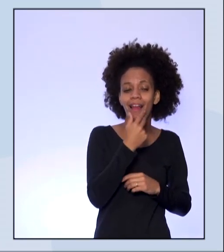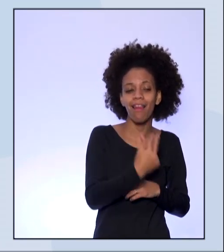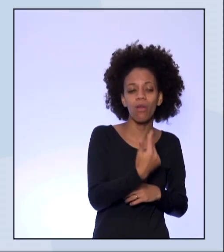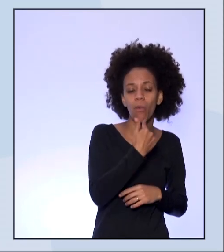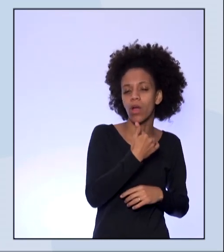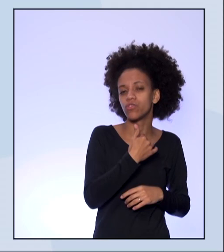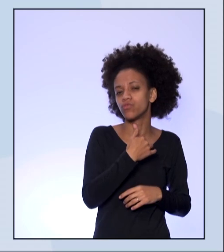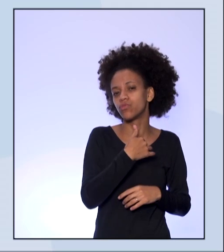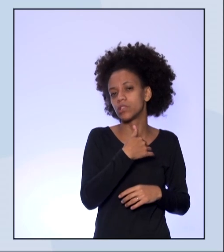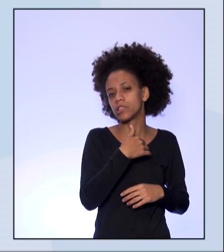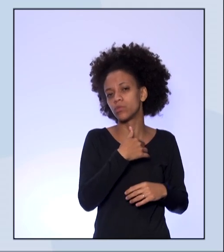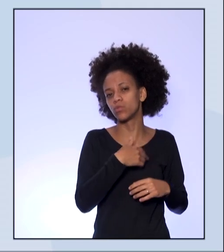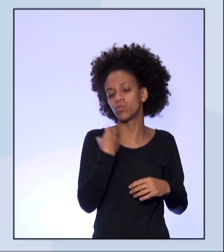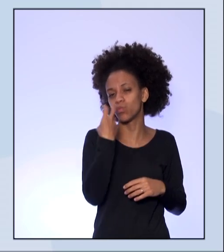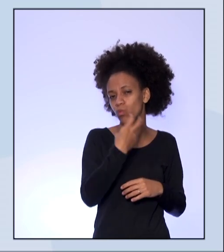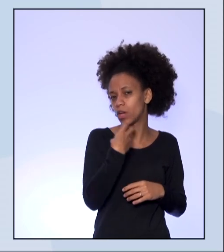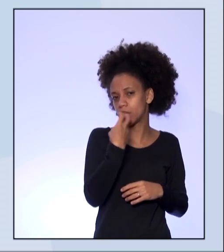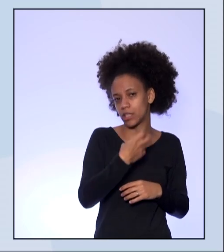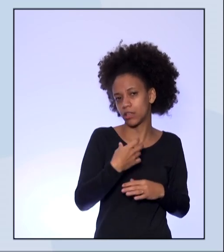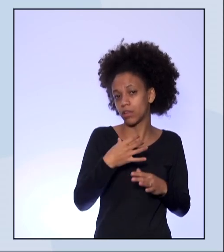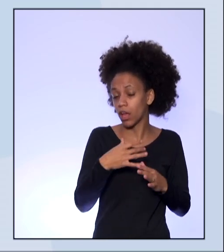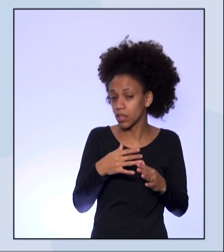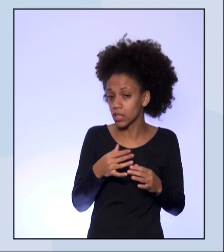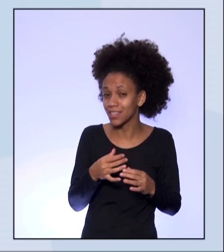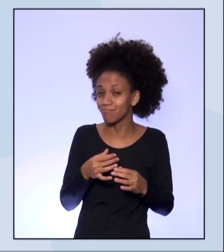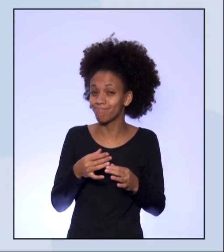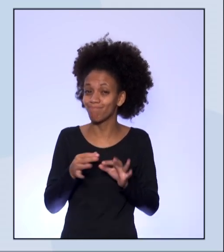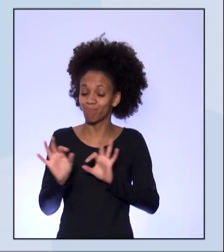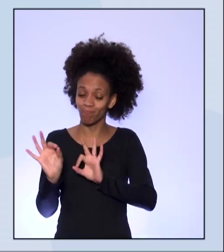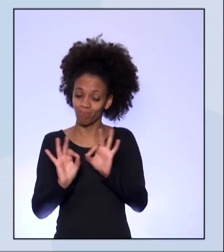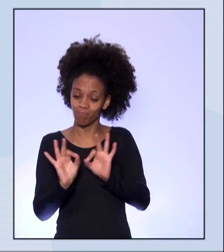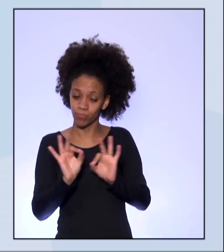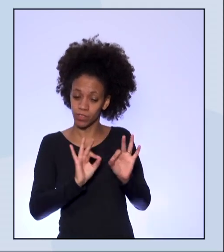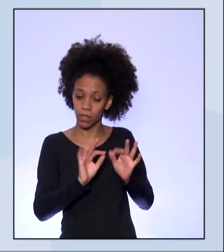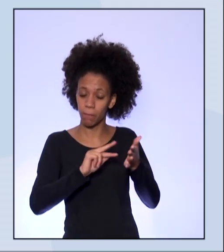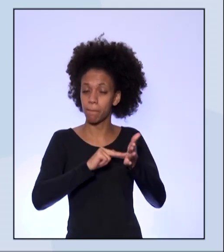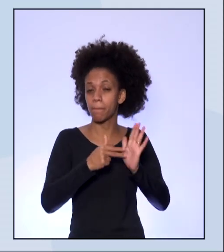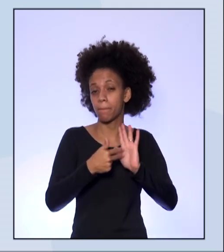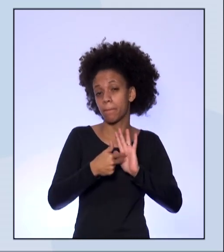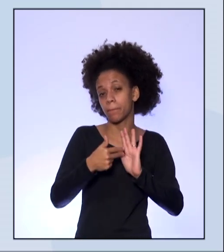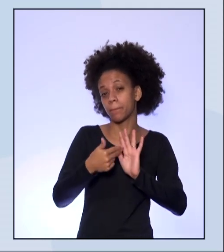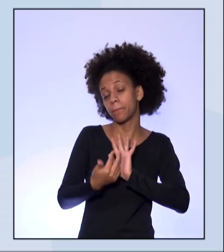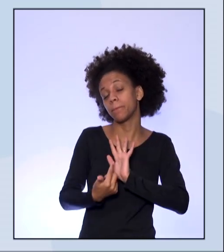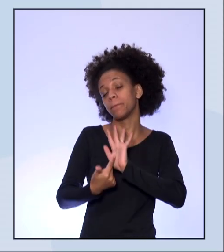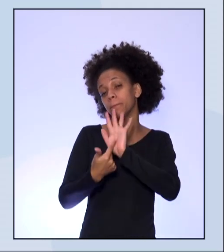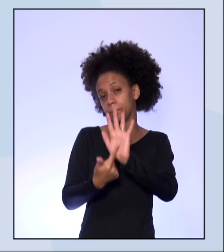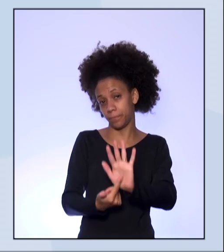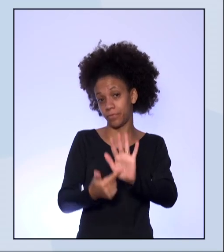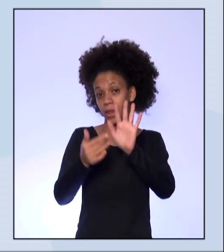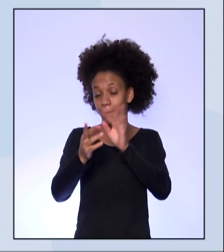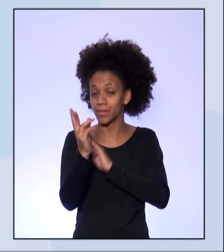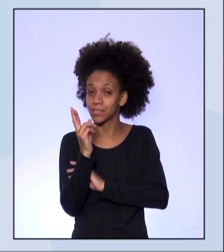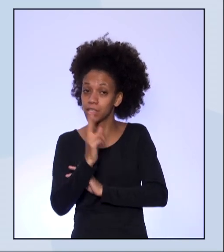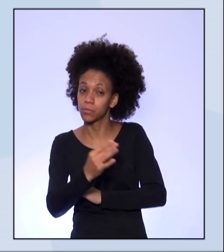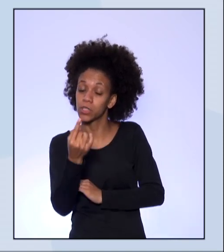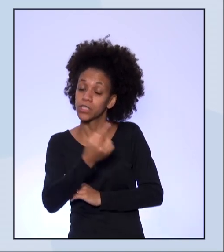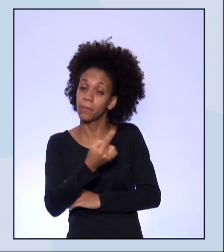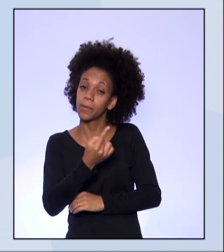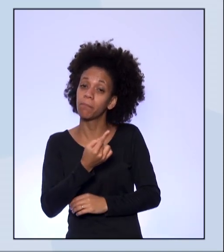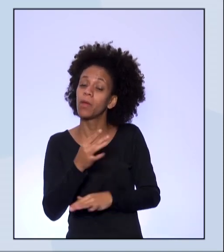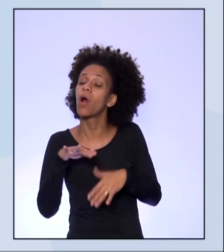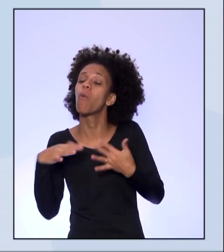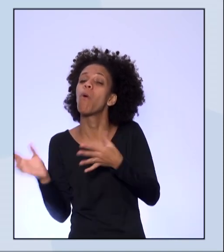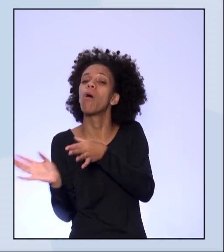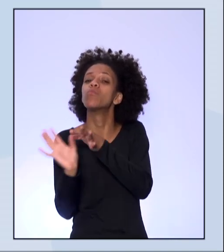cores, se articulam para produzir sentido. Então, na resposta da primeira, qual a relação entre os